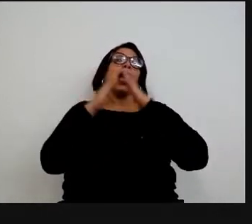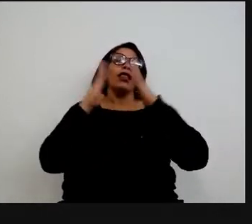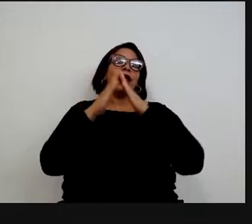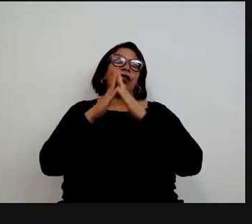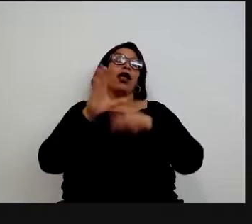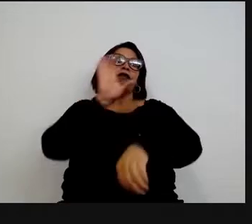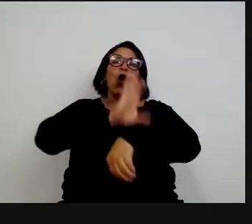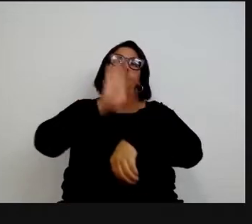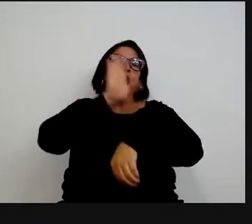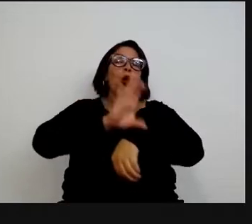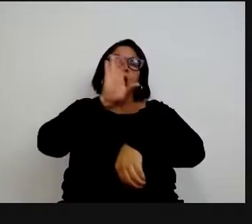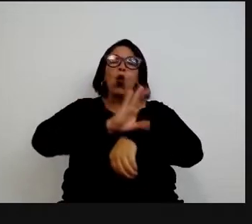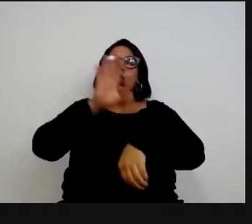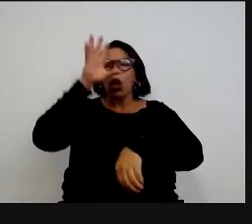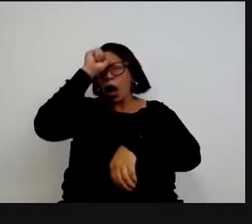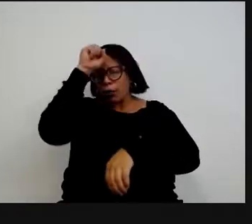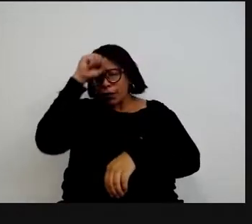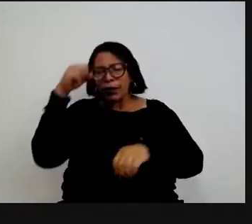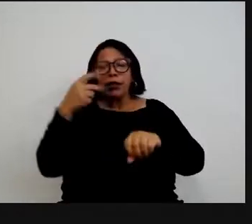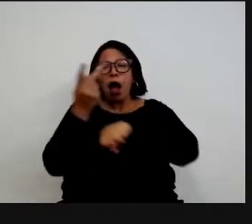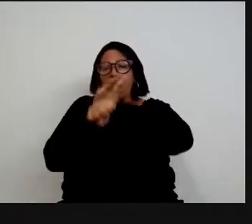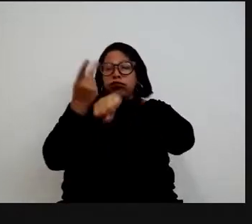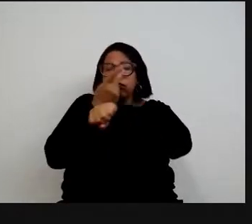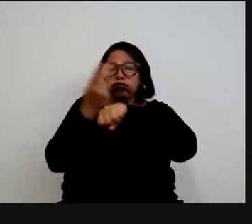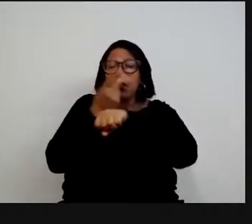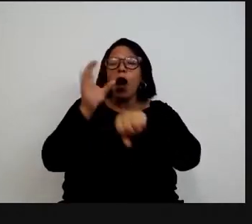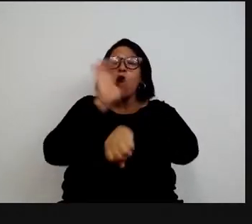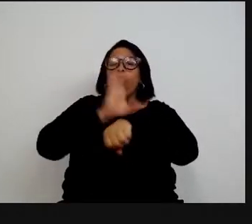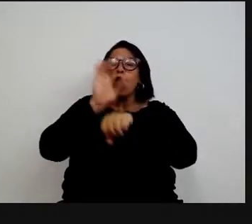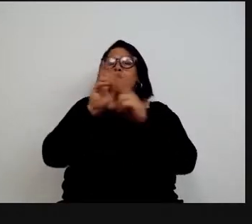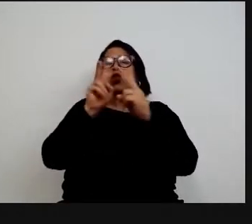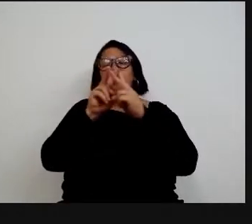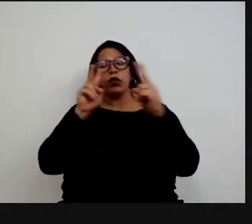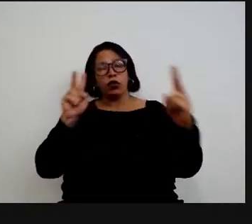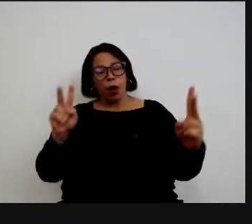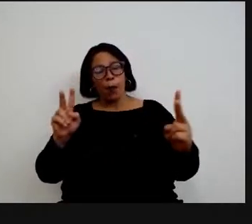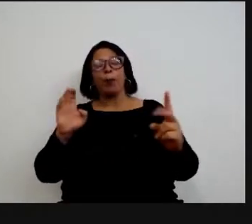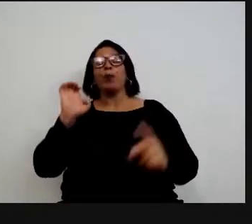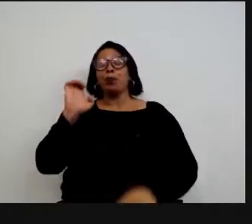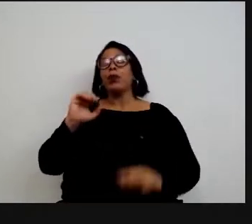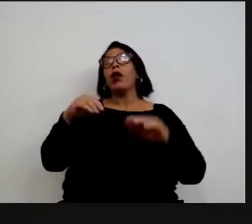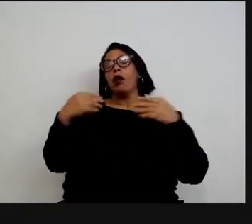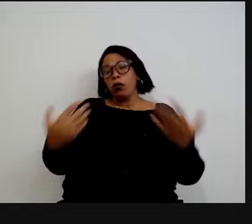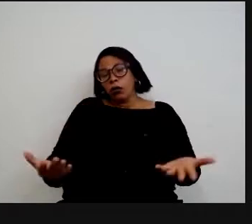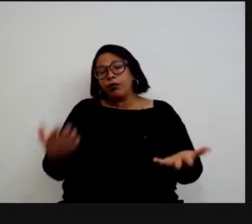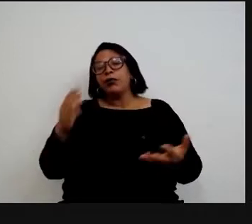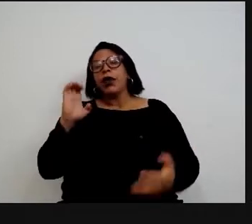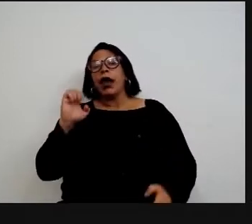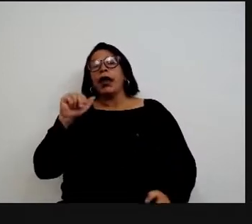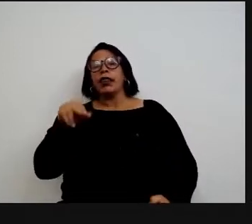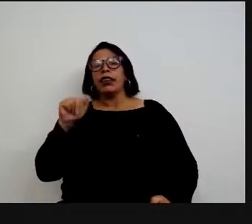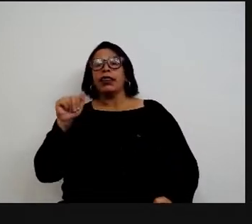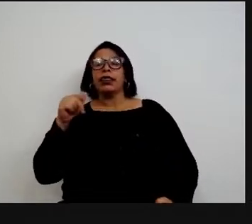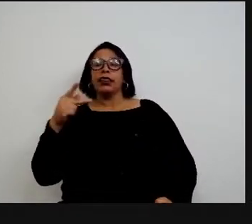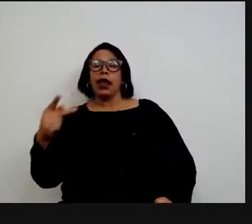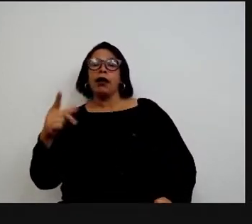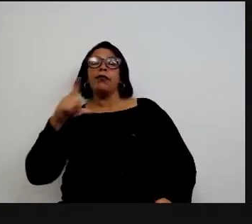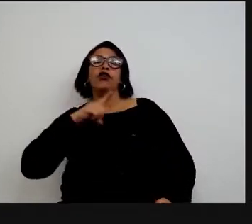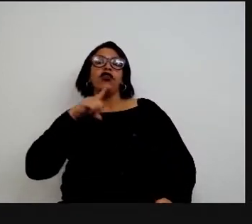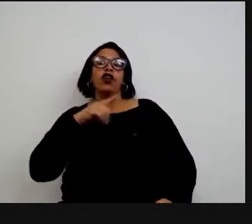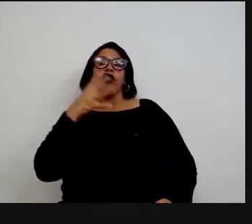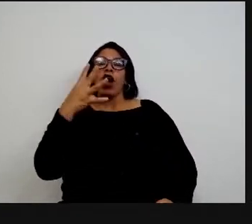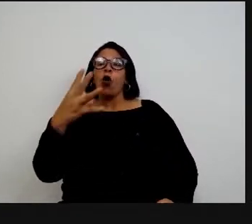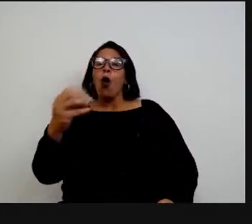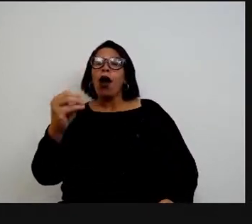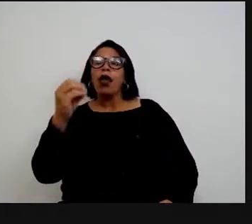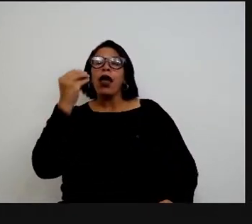uma capacidade já instalada que responde imediatamente. No entanto, nós tínhamos ali 40 anos de